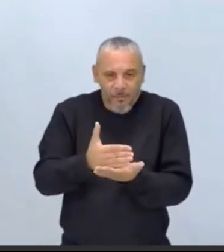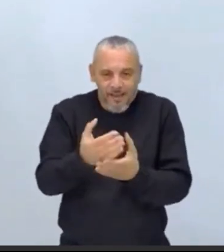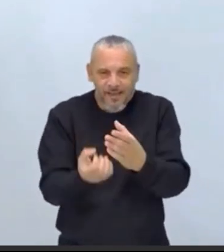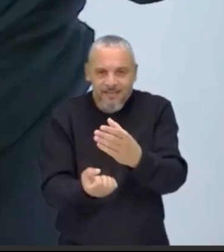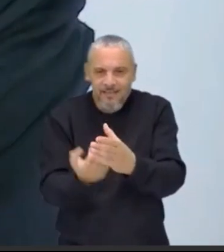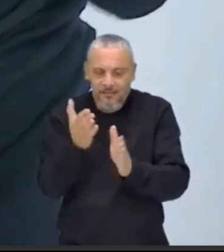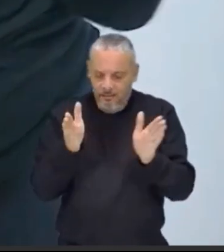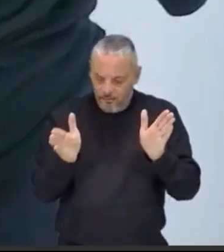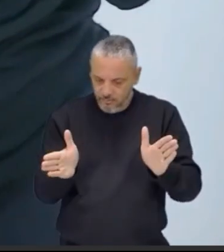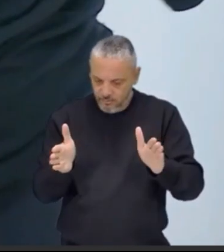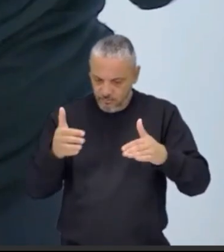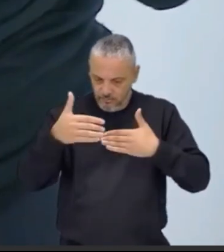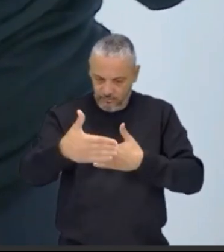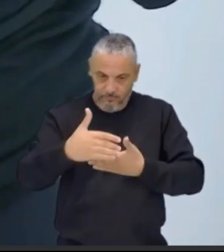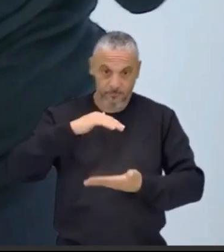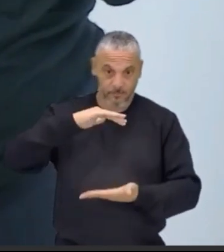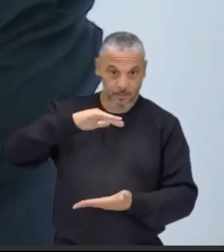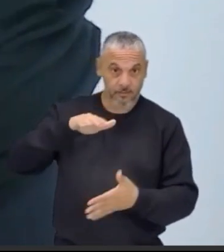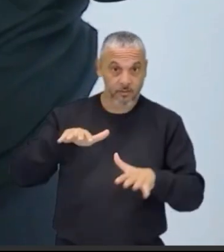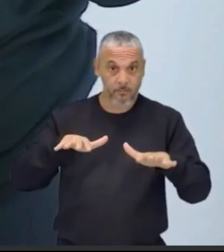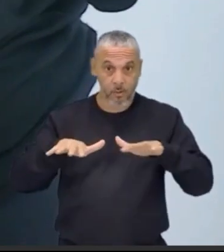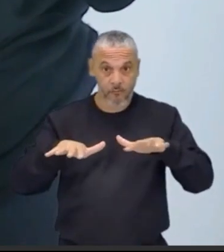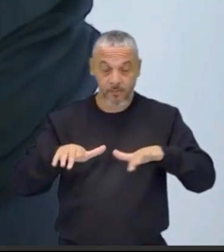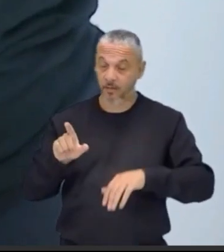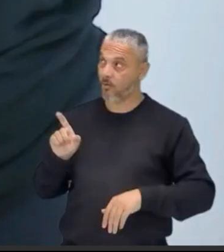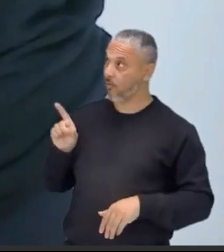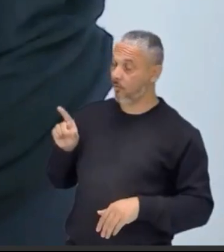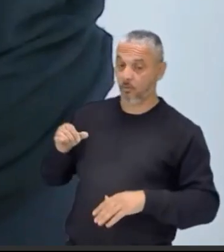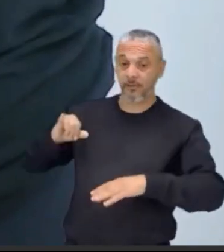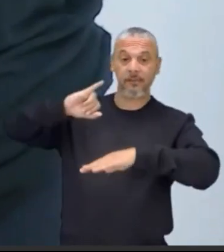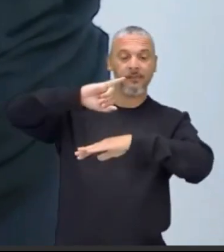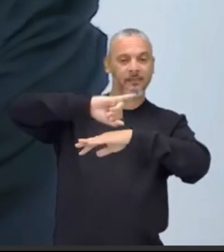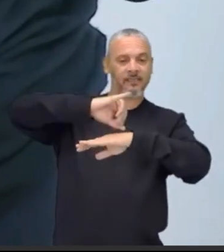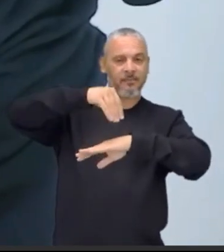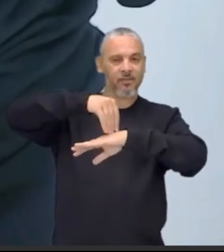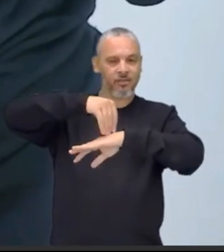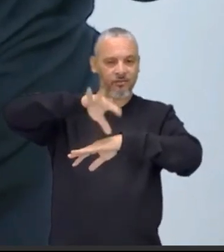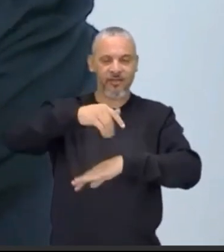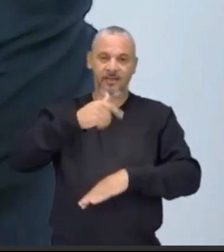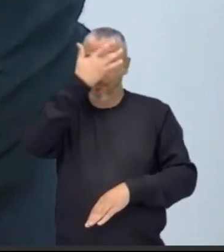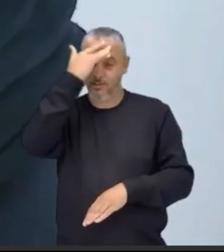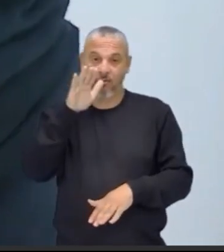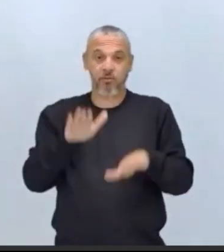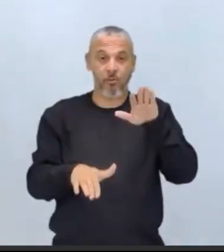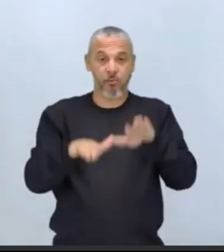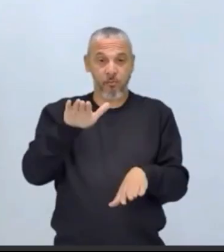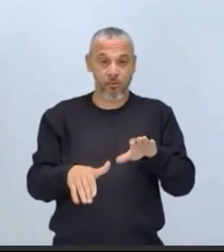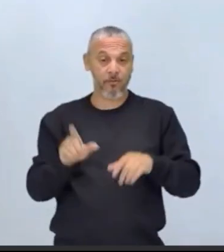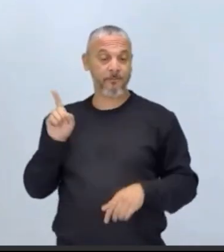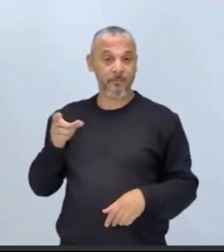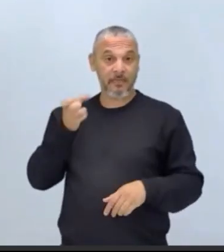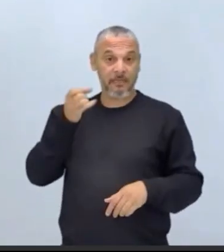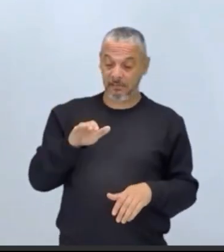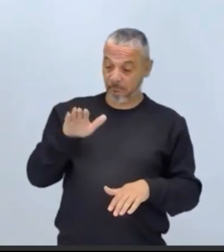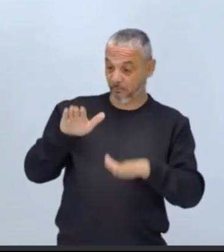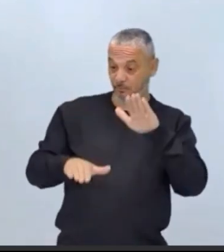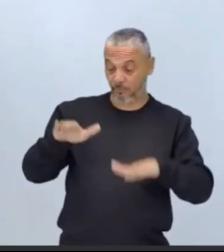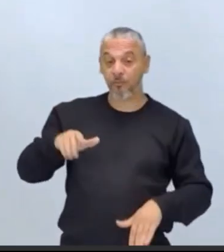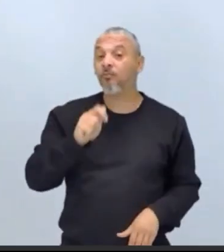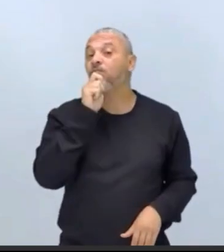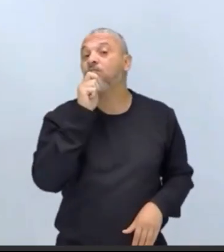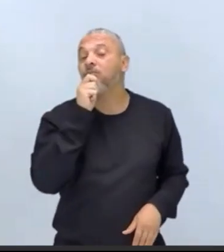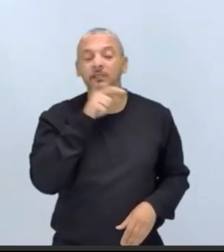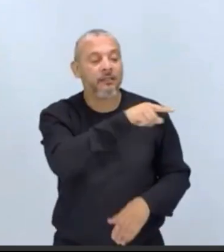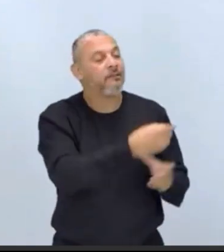aqui, em que ele faz a caixinha e vai ter o movimento, na parte de cima nós demos a dica de fazer um percussionista. Mas, se ele não fosse fazer o